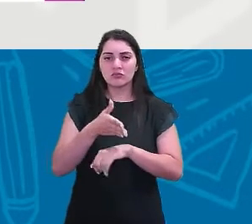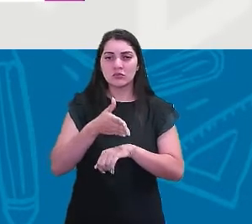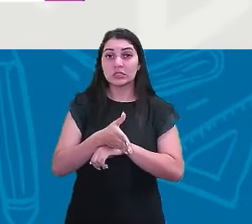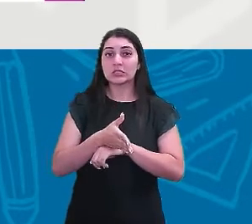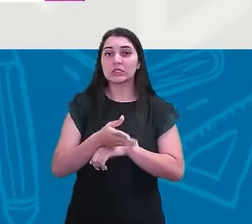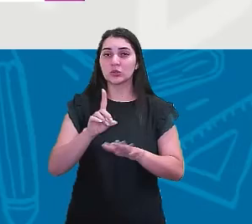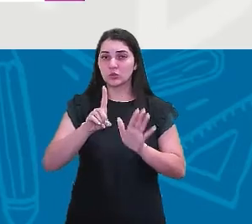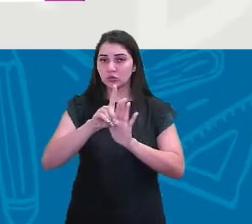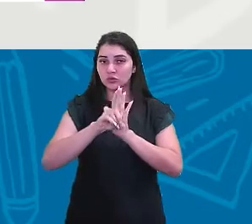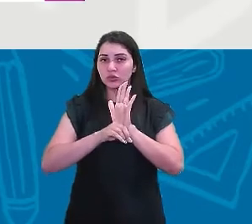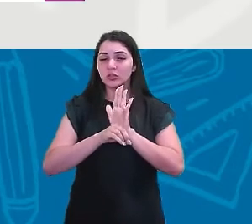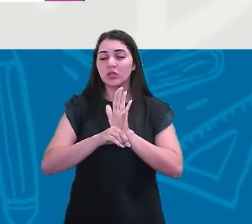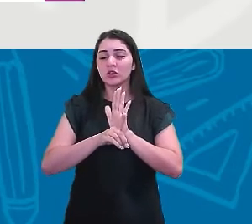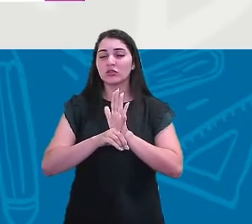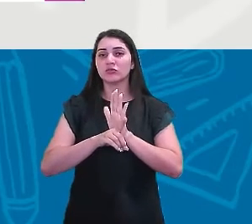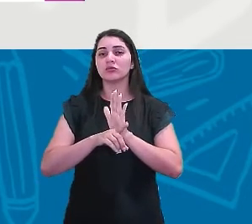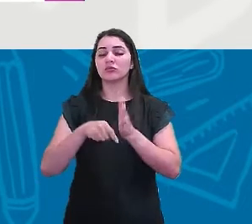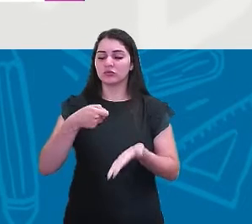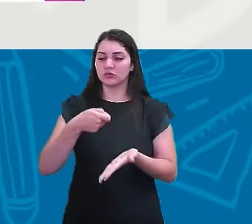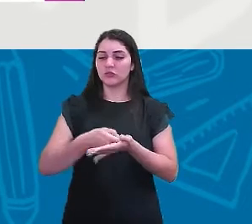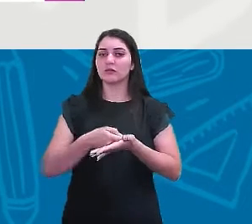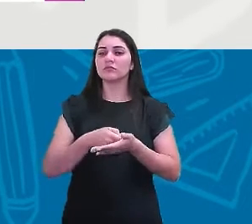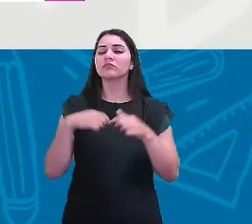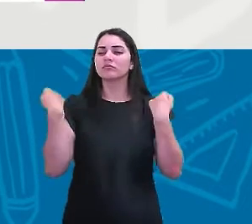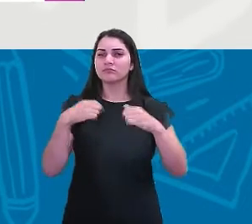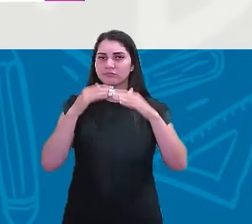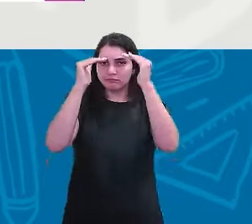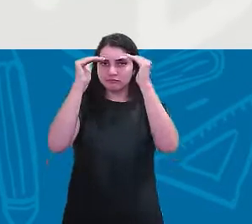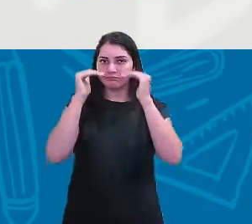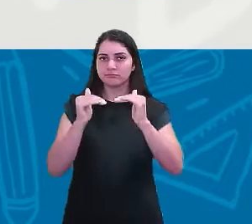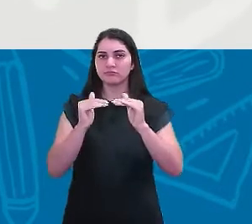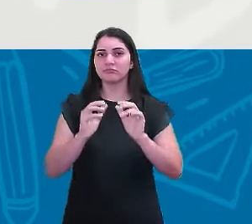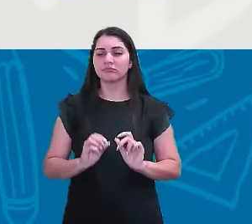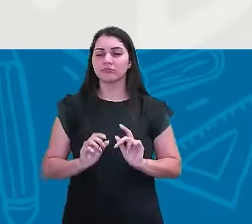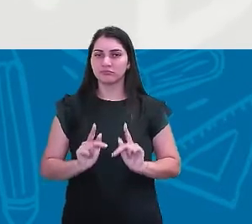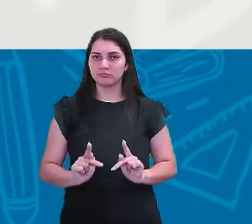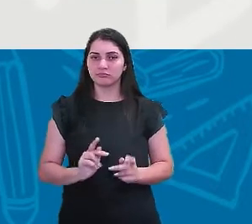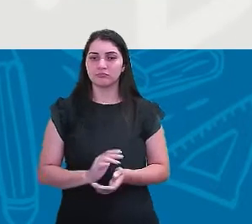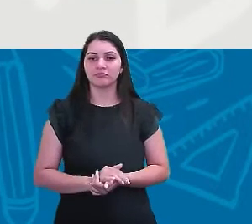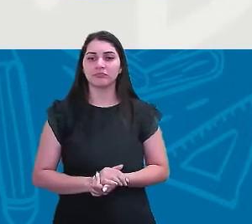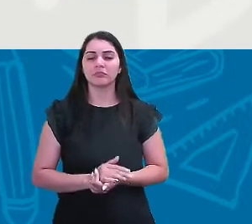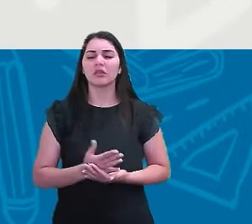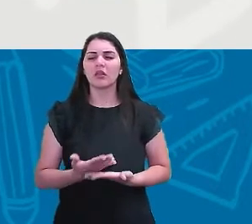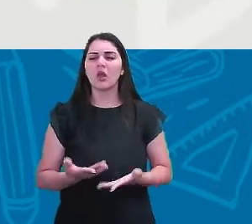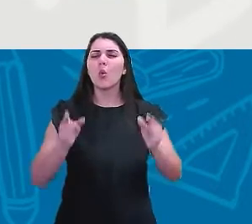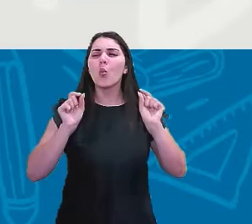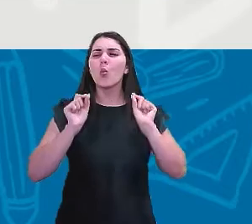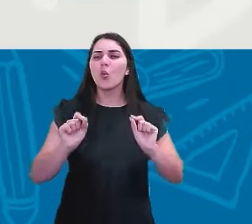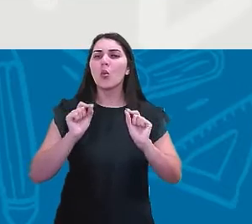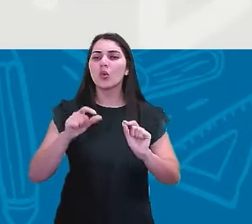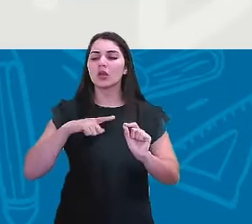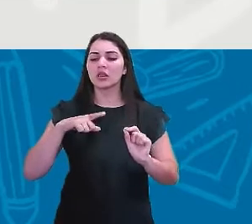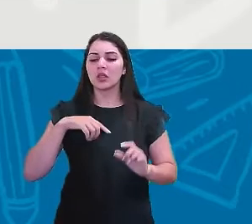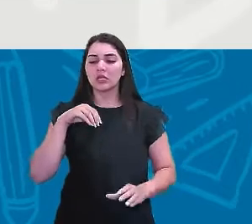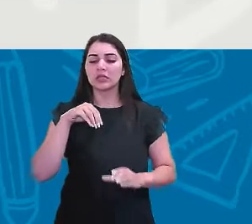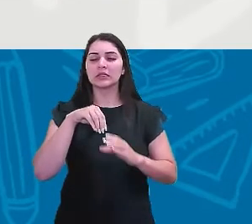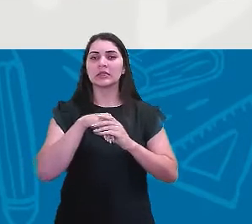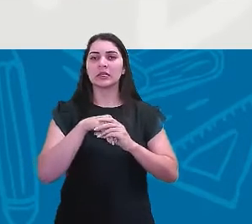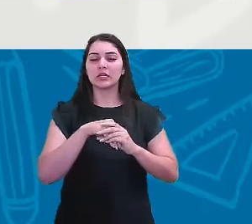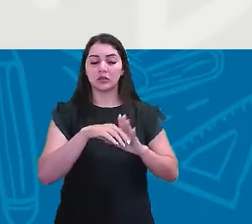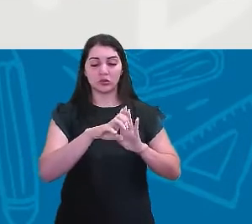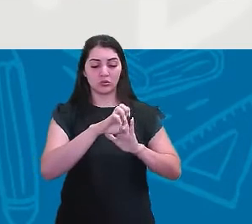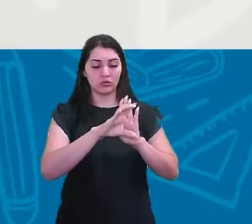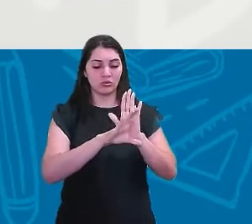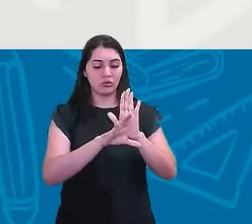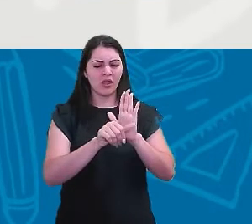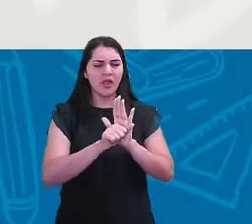delas e os deveres sejam respeitados, tá bom? Vamos lá. E o que tem no ECA? Vamos lá, de uma forma bem lúdica, para